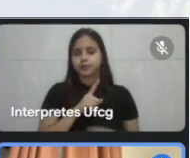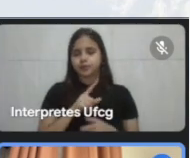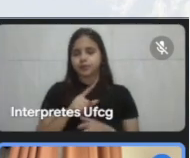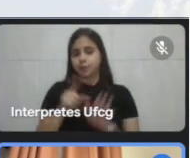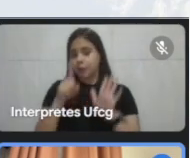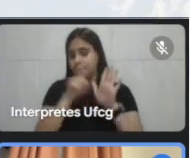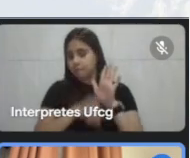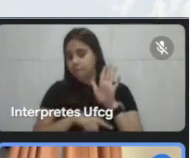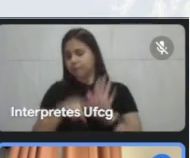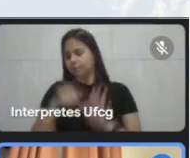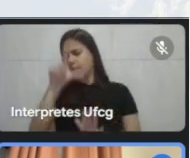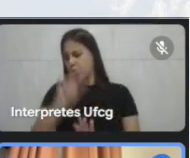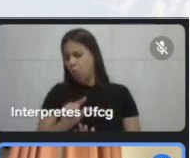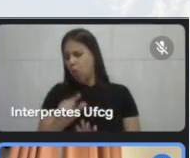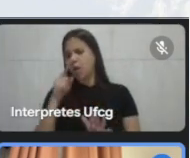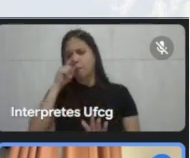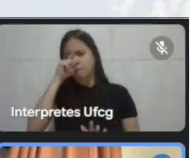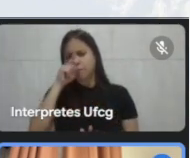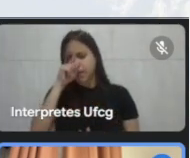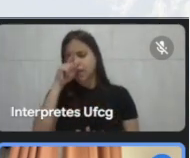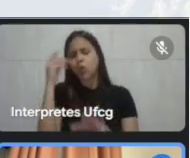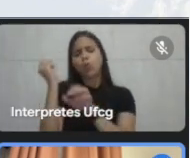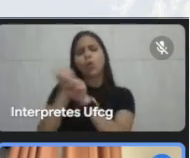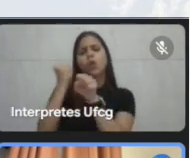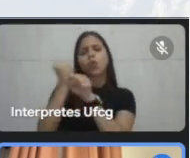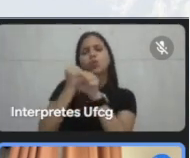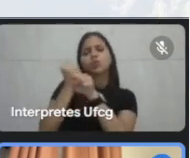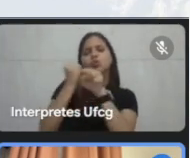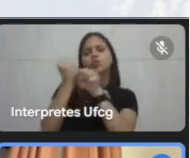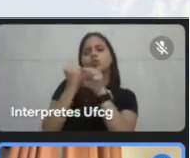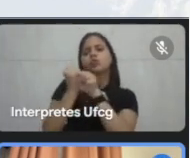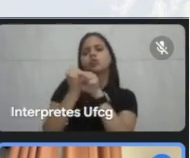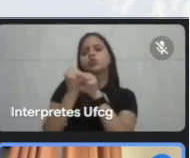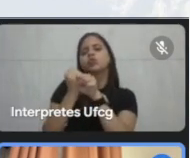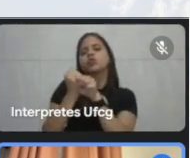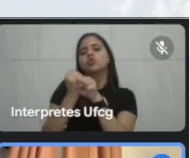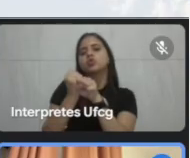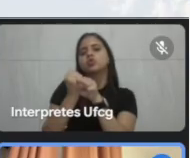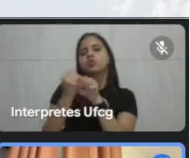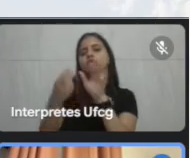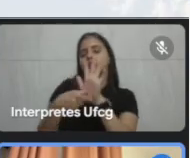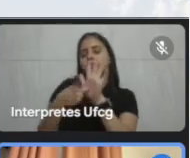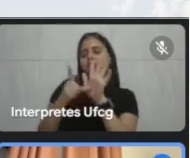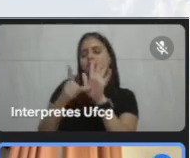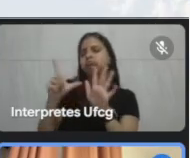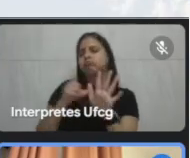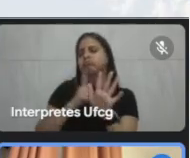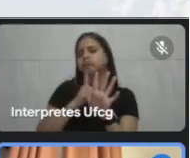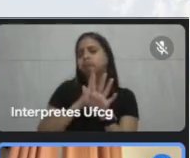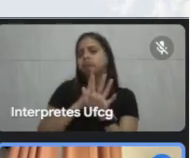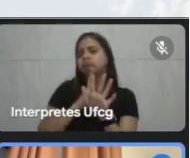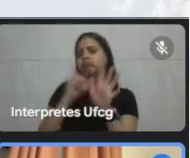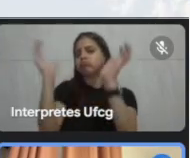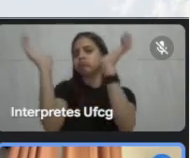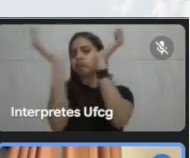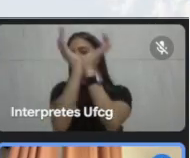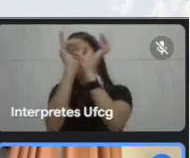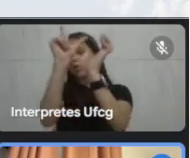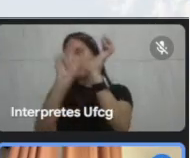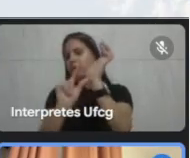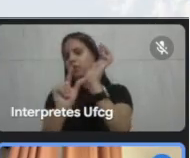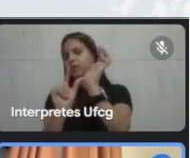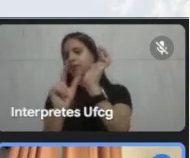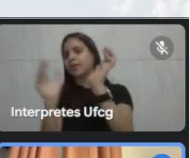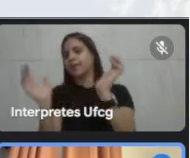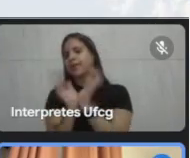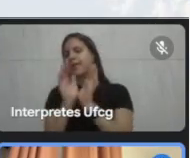de perigo, uma construção ela acabou saindo dessa categoria baixa. A gente teve um aumento em categorias moderadas, mas a